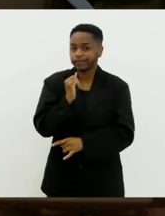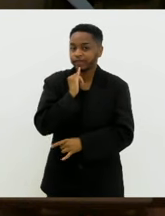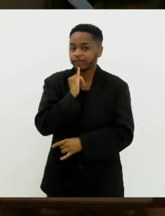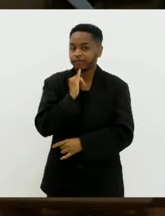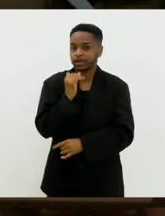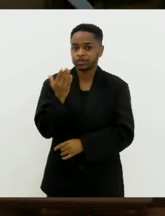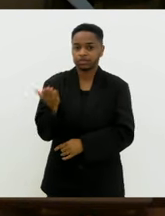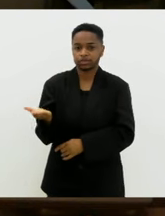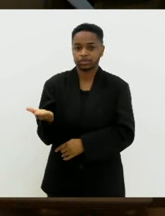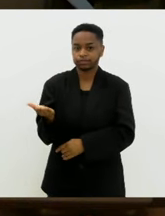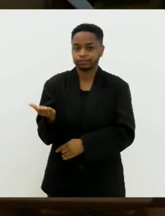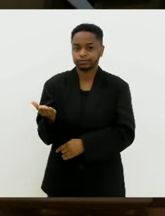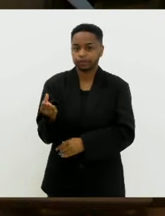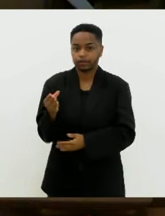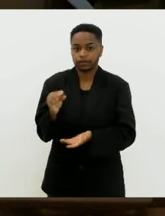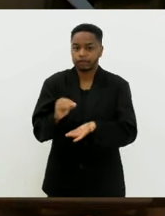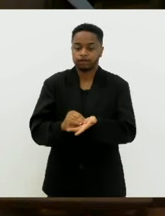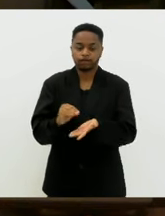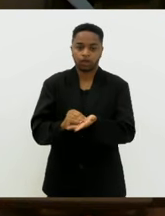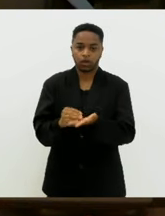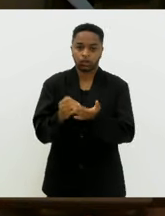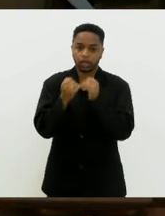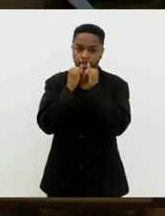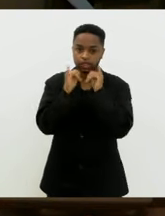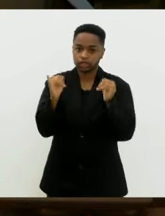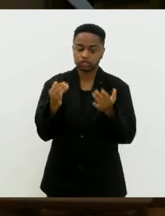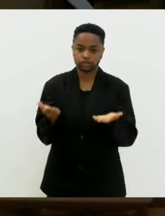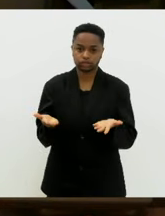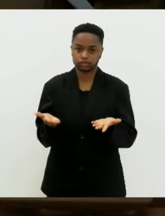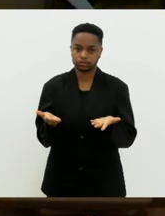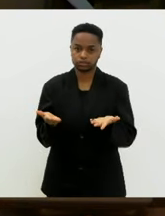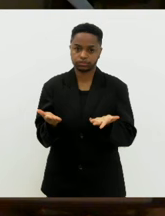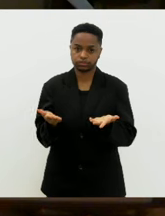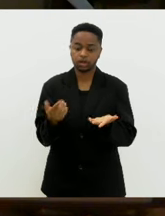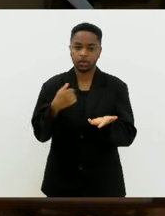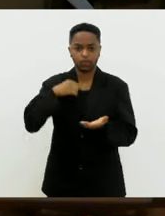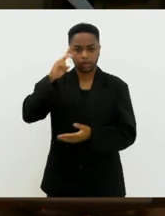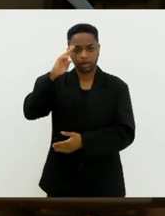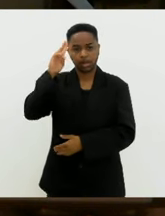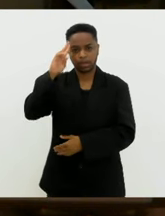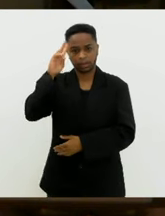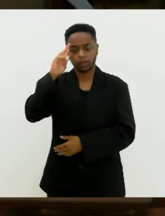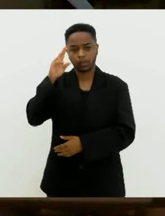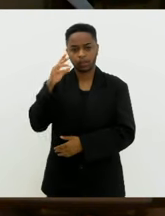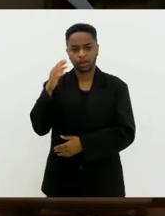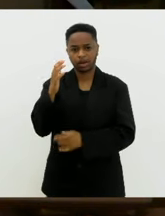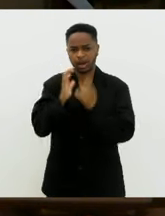ter um desserviço como esse. É inadmissível. Eu me lembro que um carnaval, não esse,